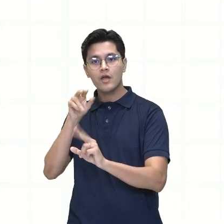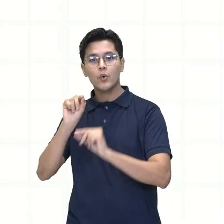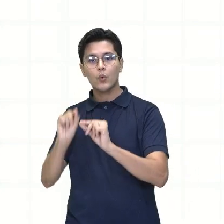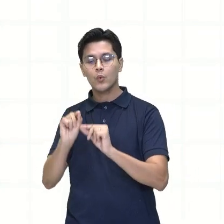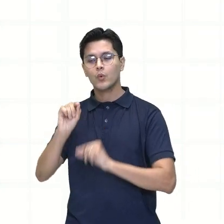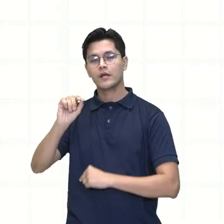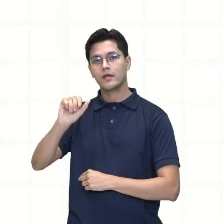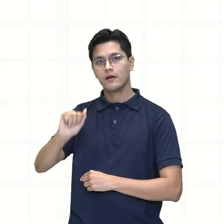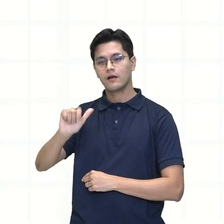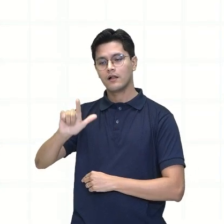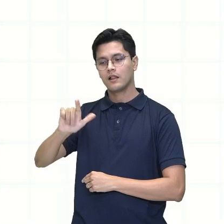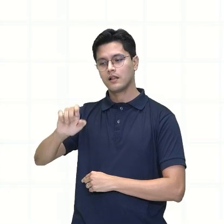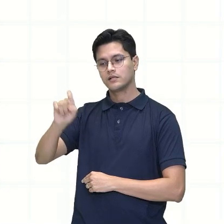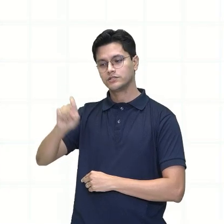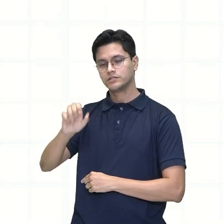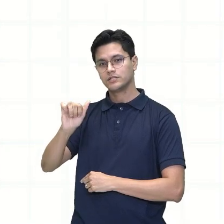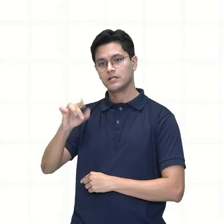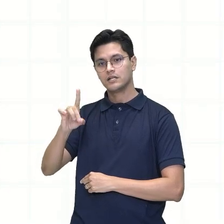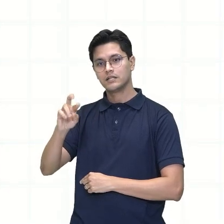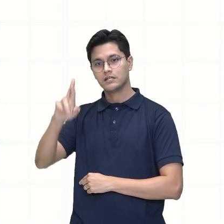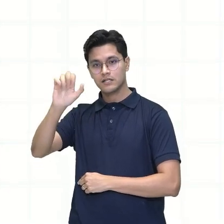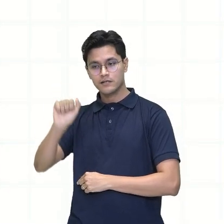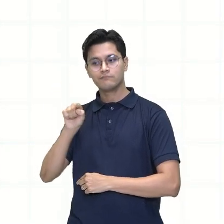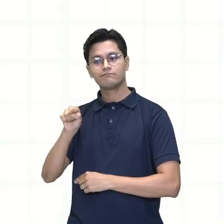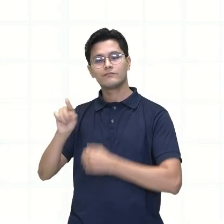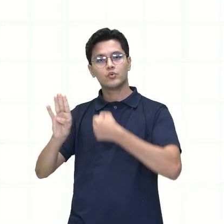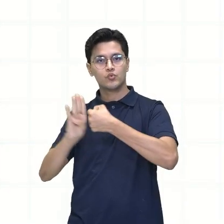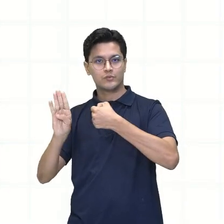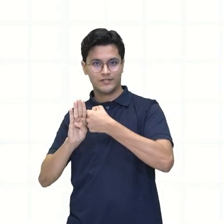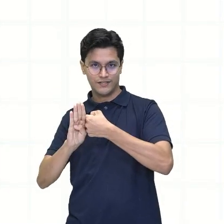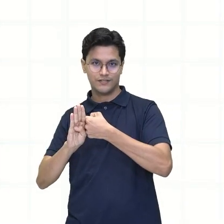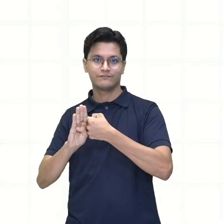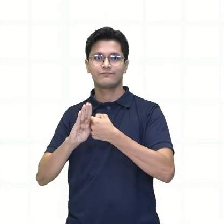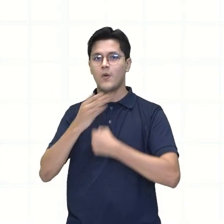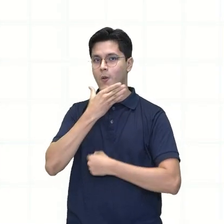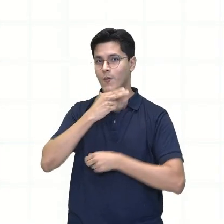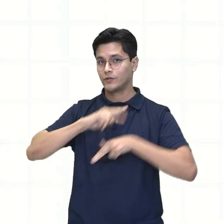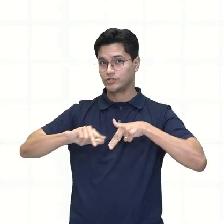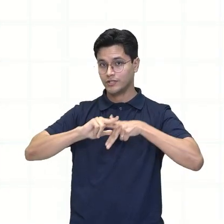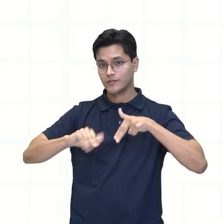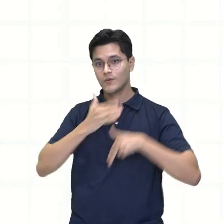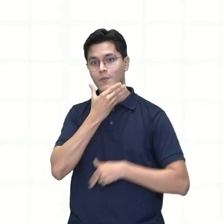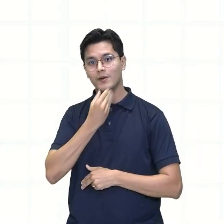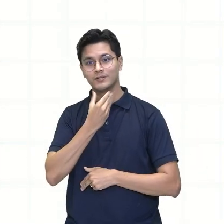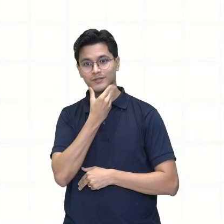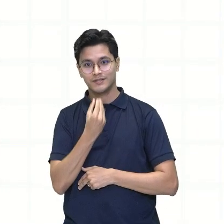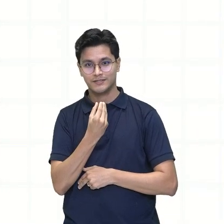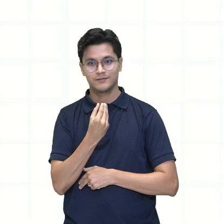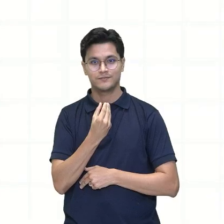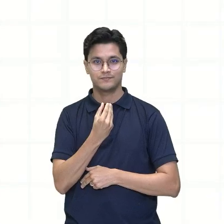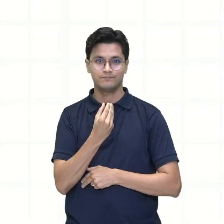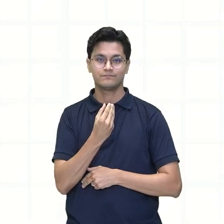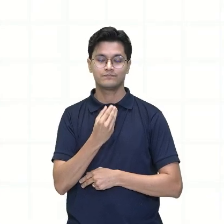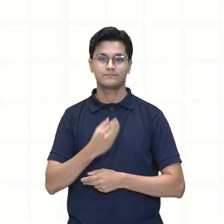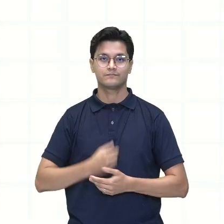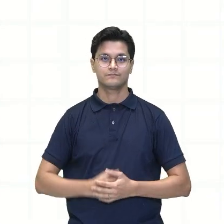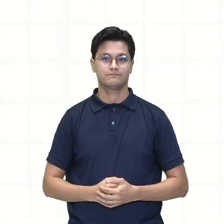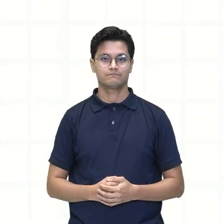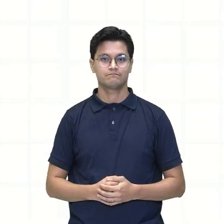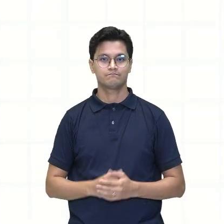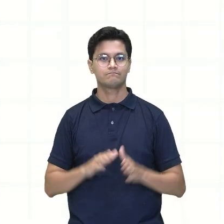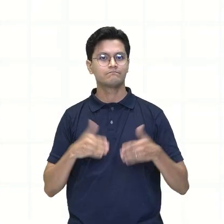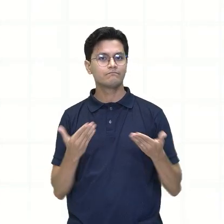um substantivo masculino. Quem é esse substantivo? Alexandre, o grande. Não é